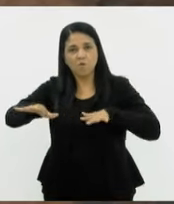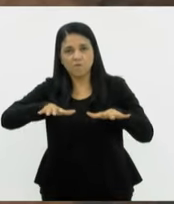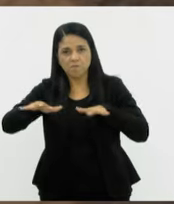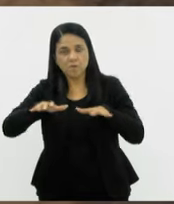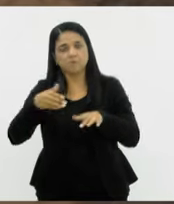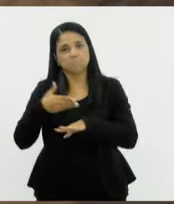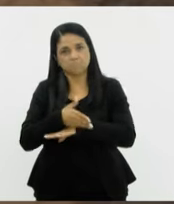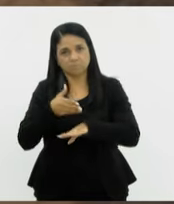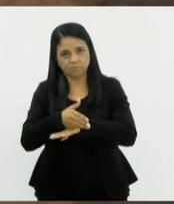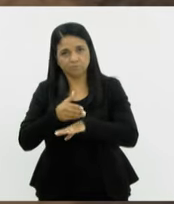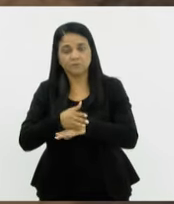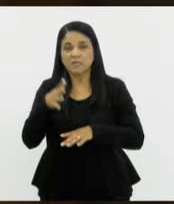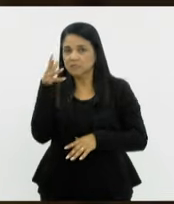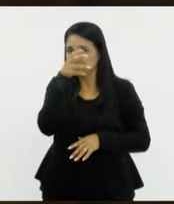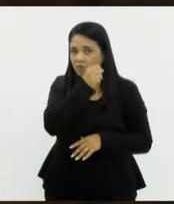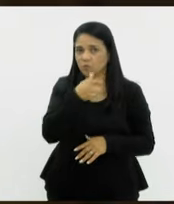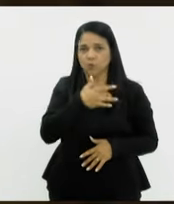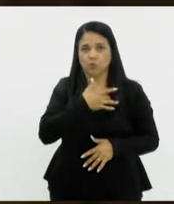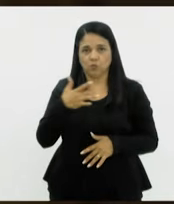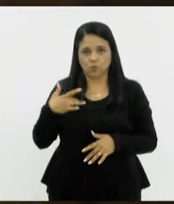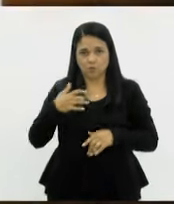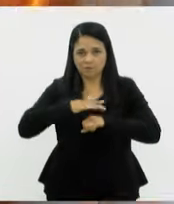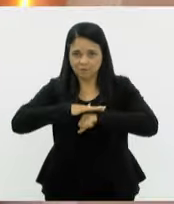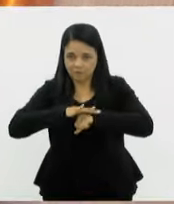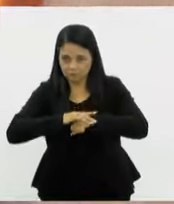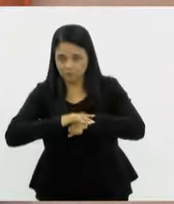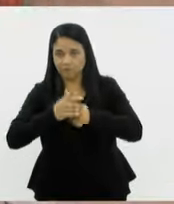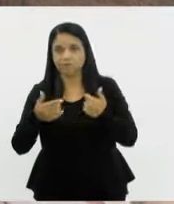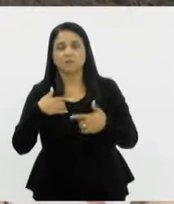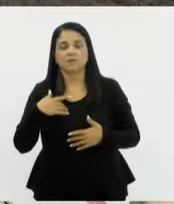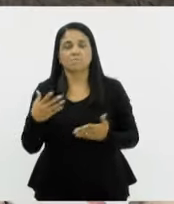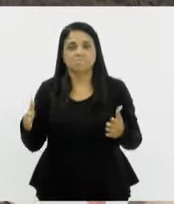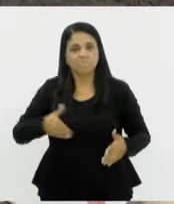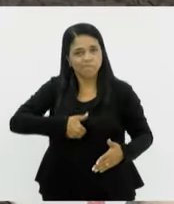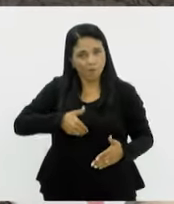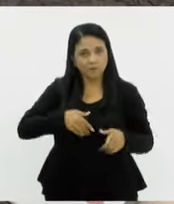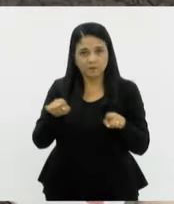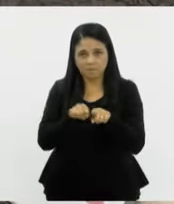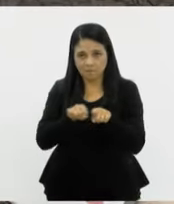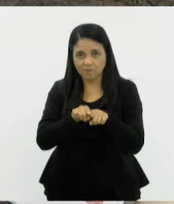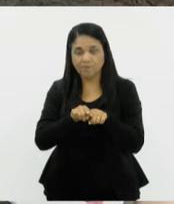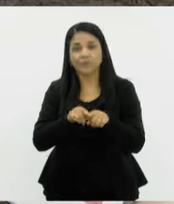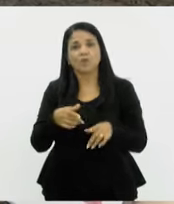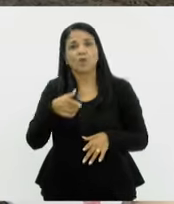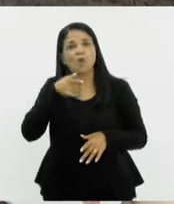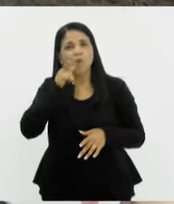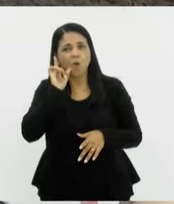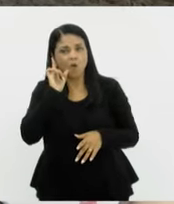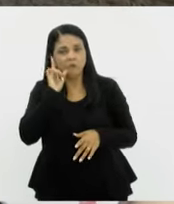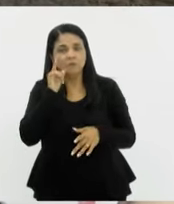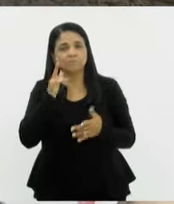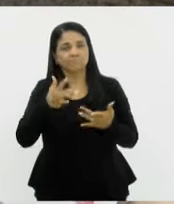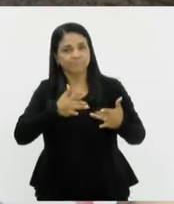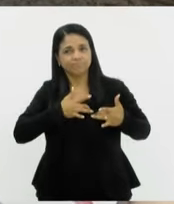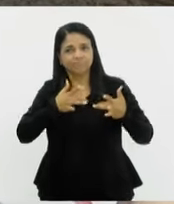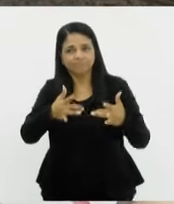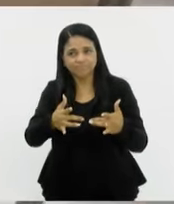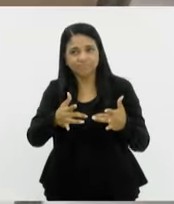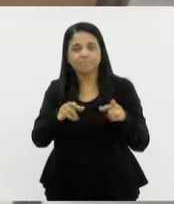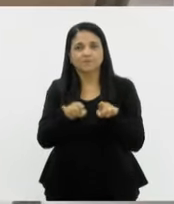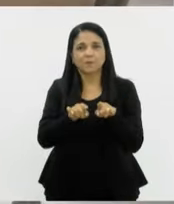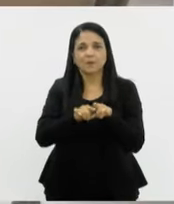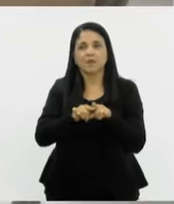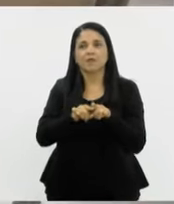salvar pessoas da doença, da miséria e da fome. Ontem foi dia de trote solidário na unidade do IBMEC Barra.